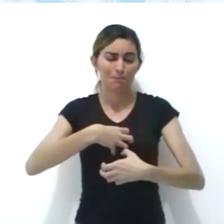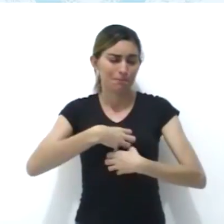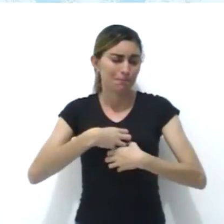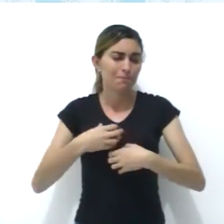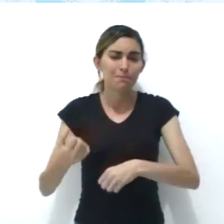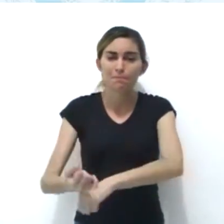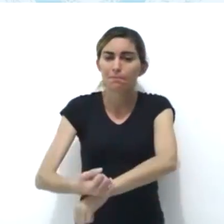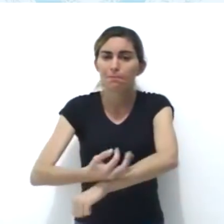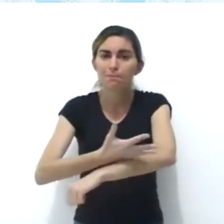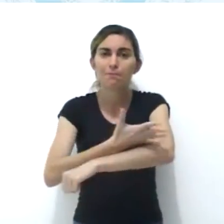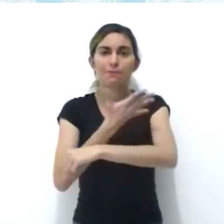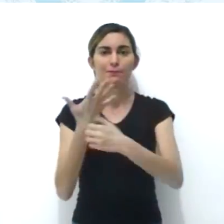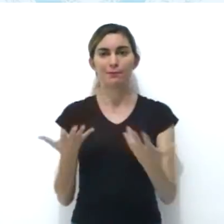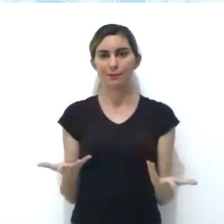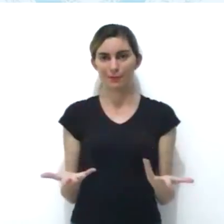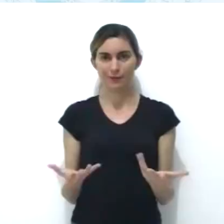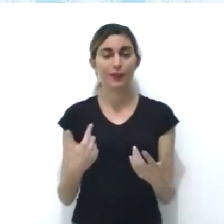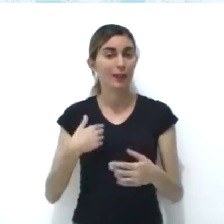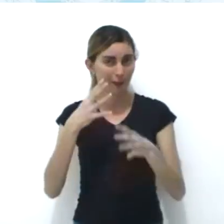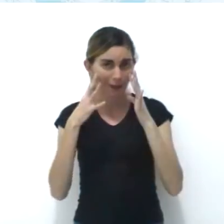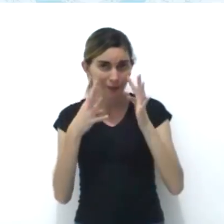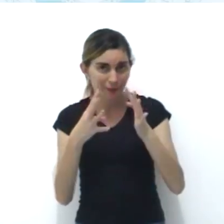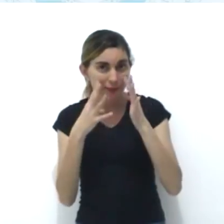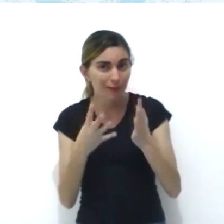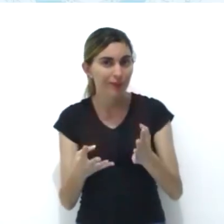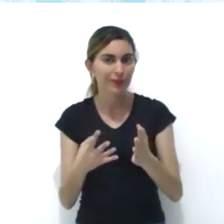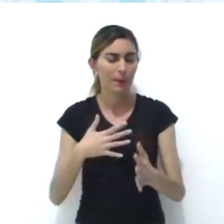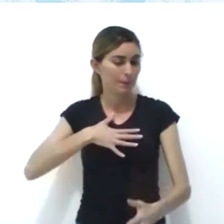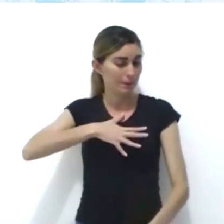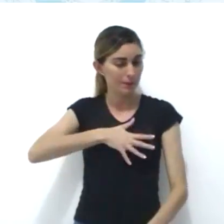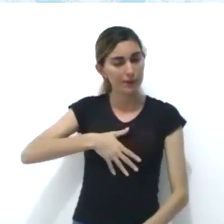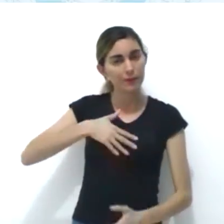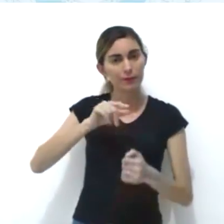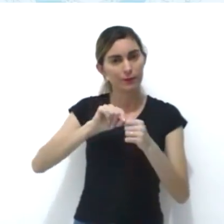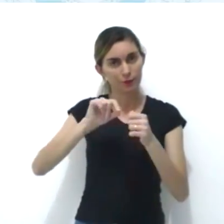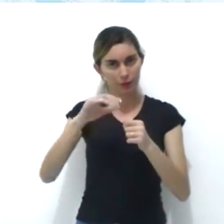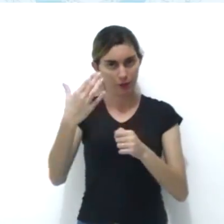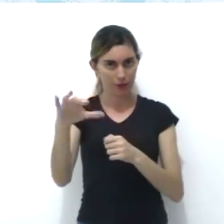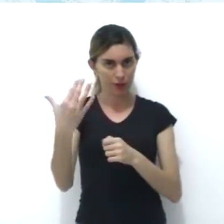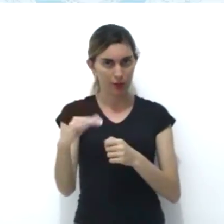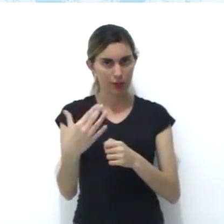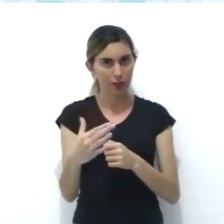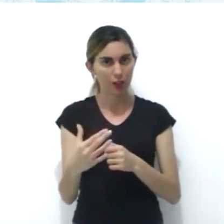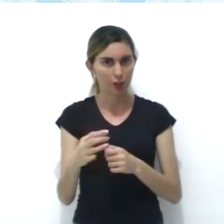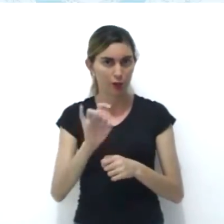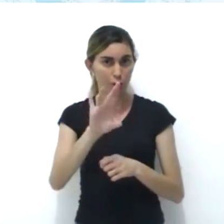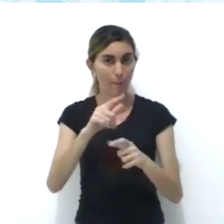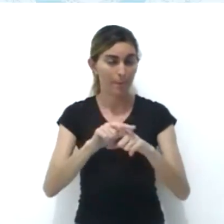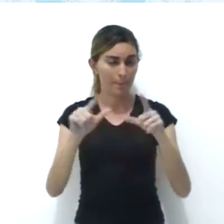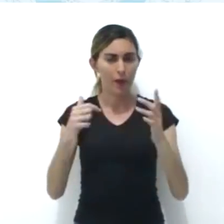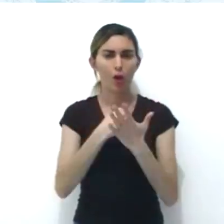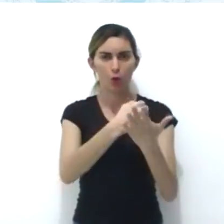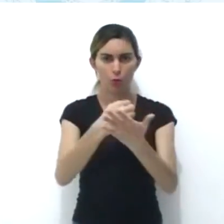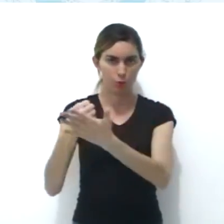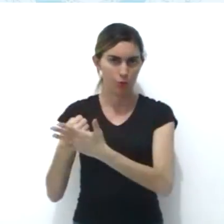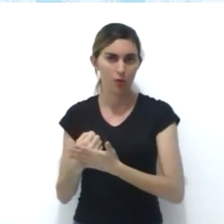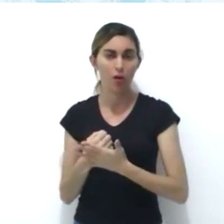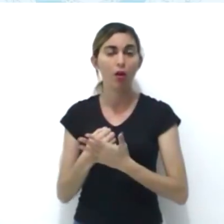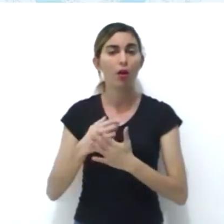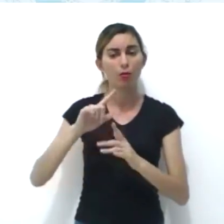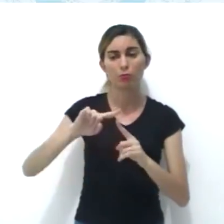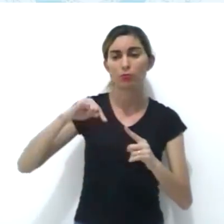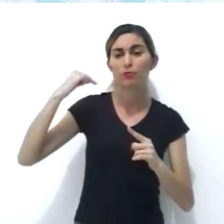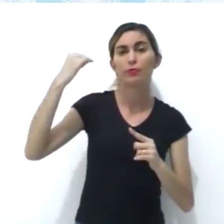extremamente gratificantes. Então, atentaram aí que o grande prazer em fazer a ciência, sua maior